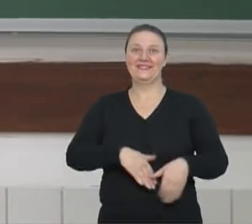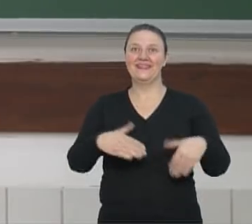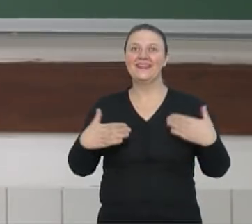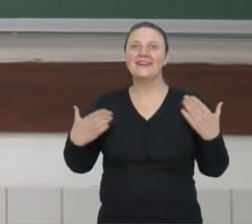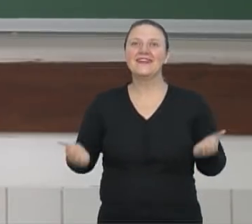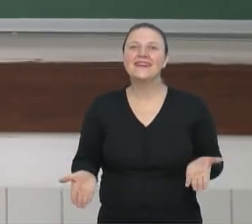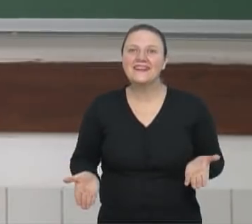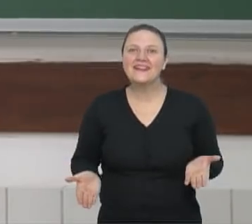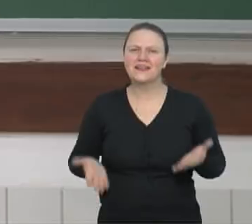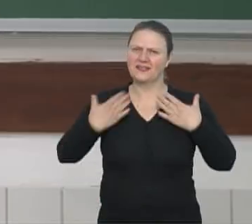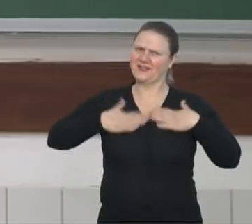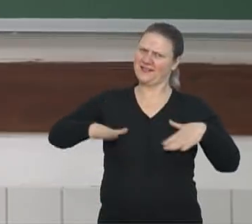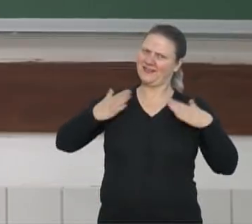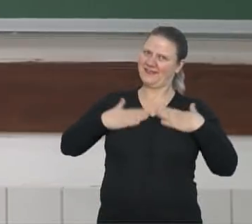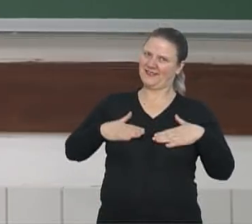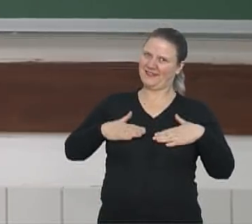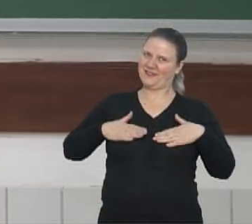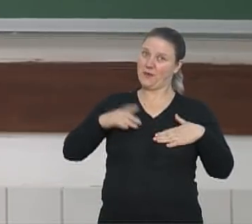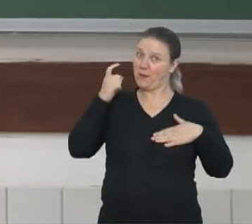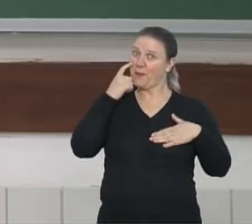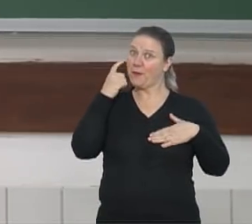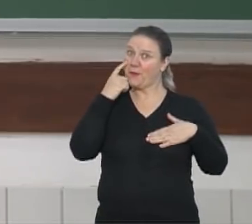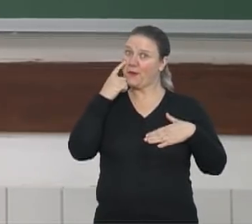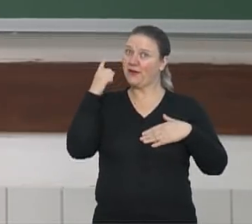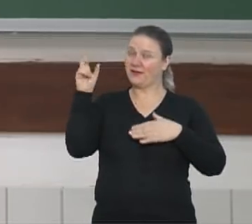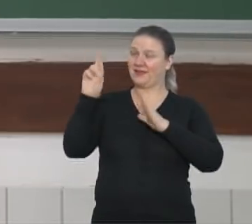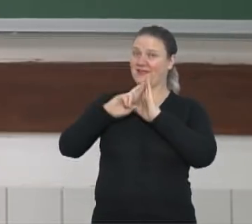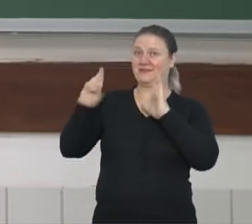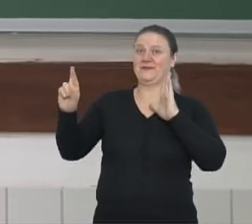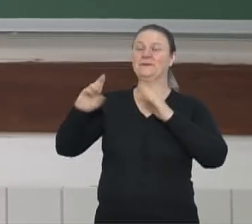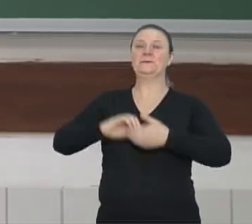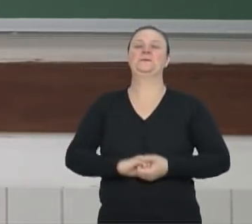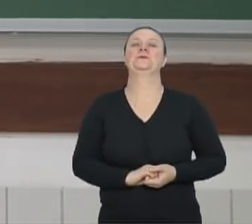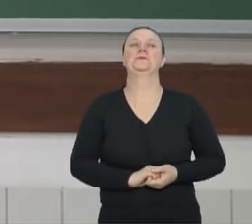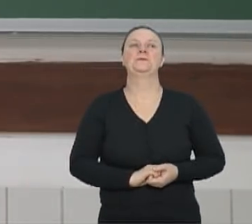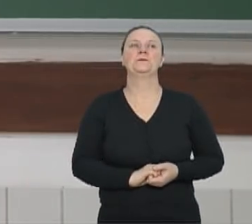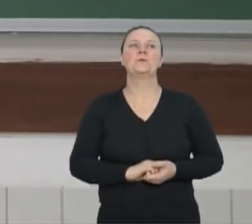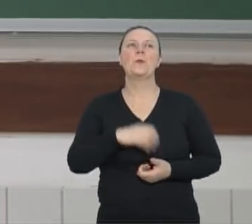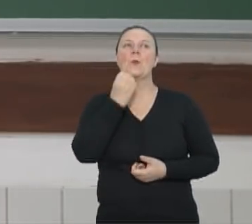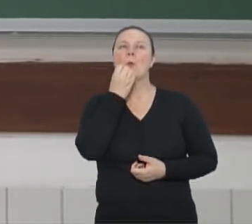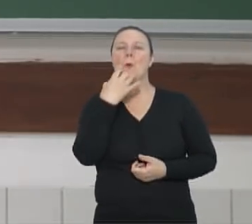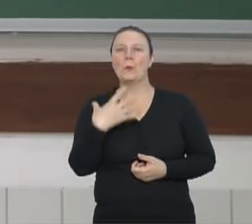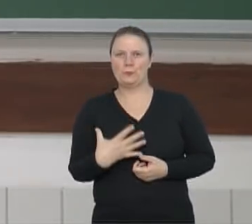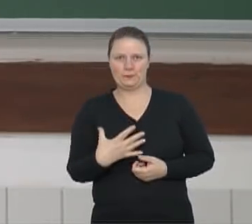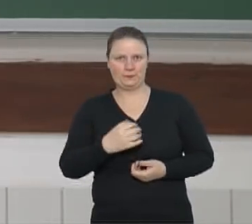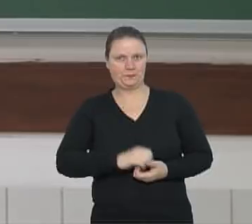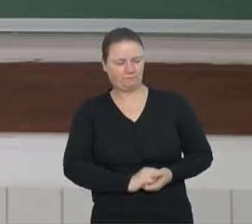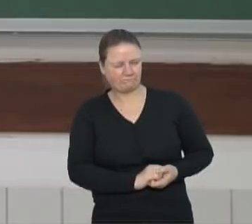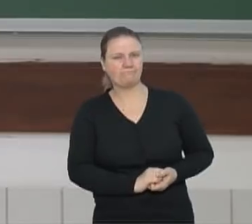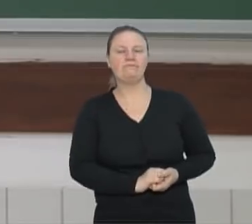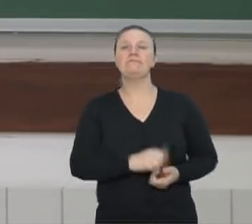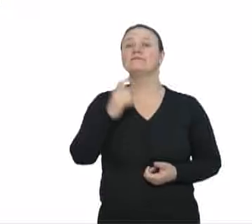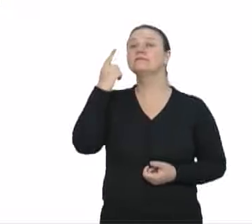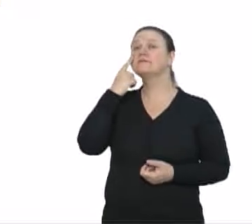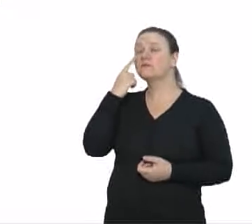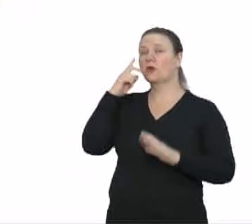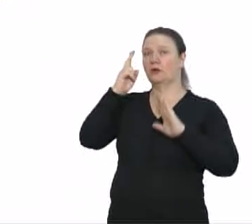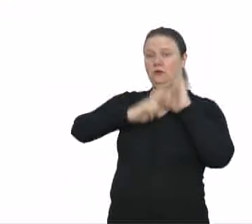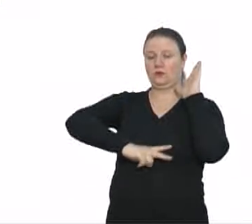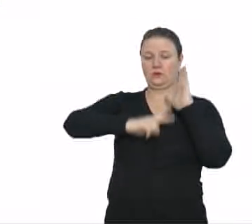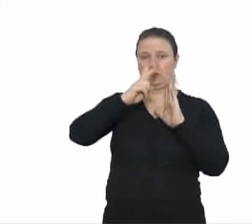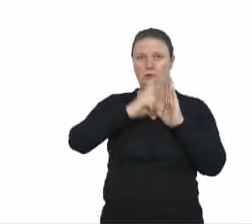Daí, pessoal, tranquilinhos? Vamos lá? A resposta? Muito bem. Então, vamos ali. Você já leu